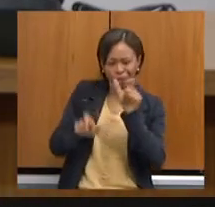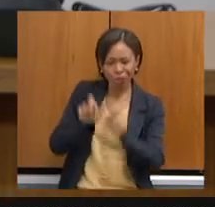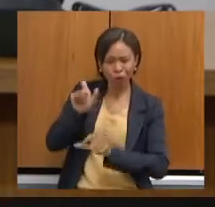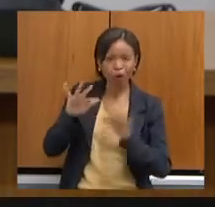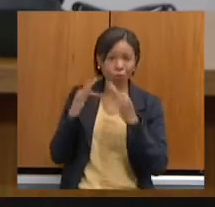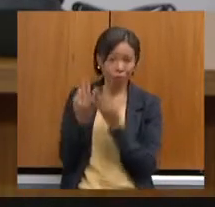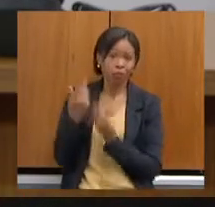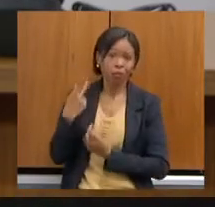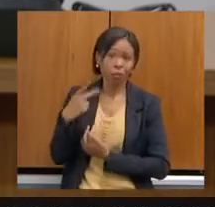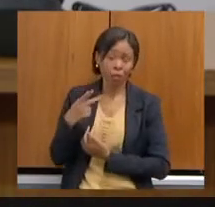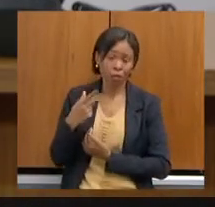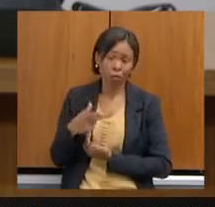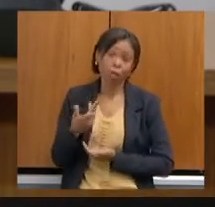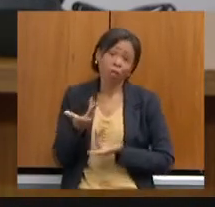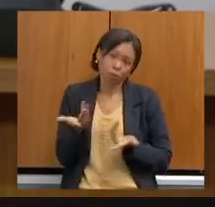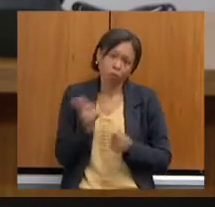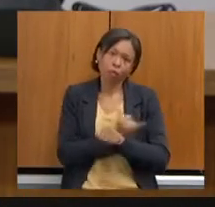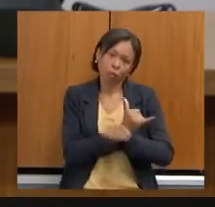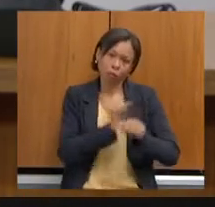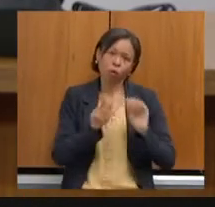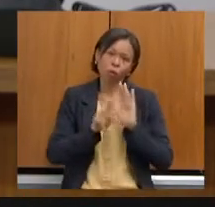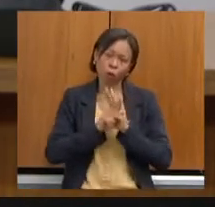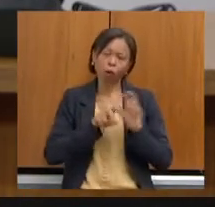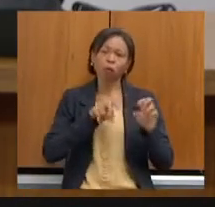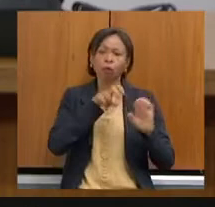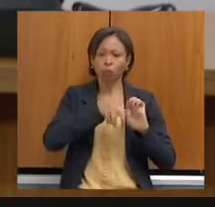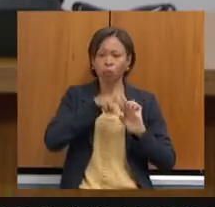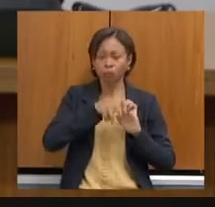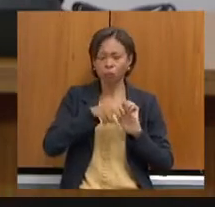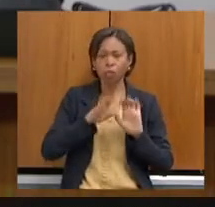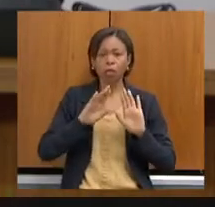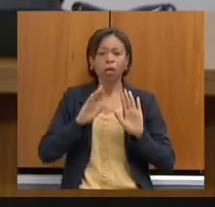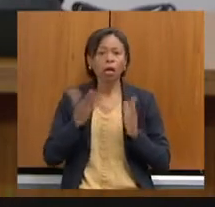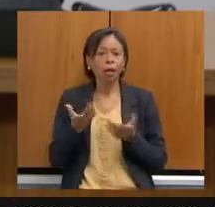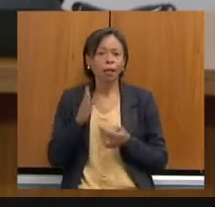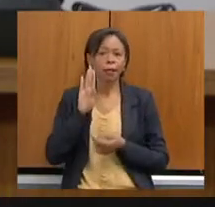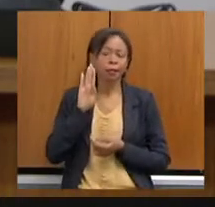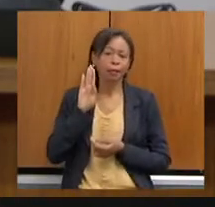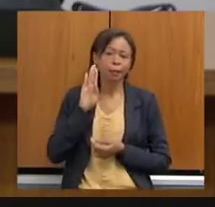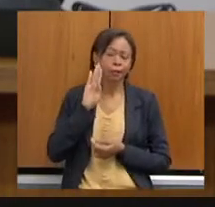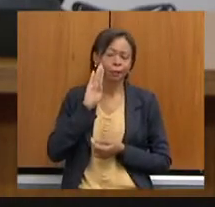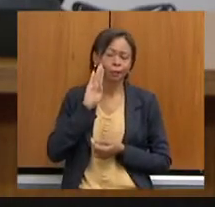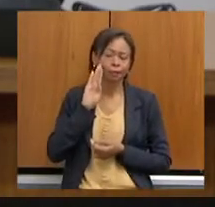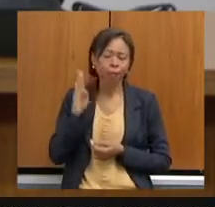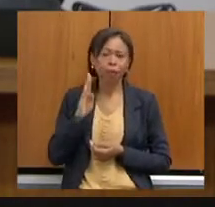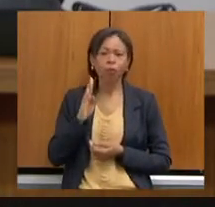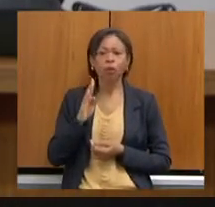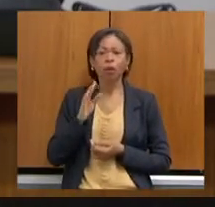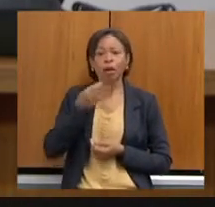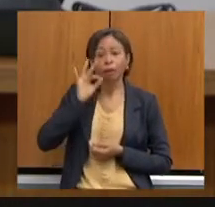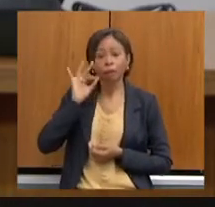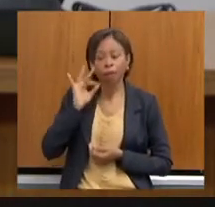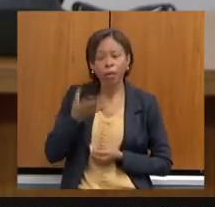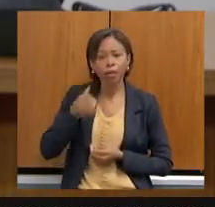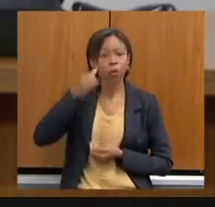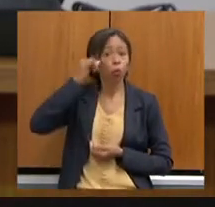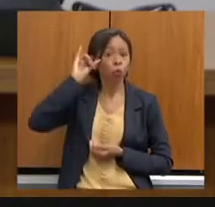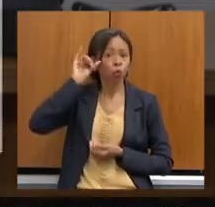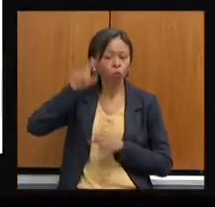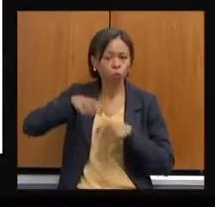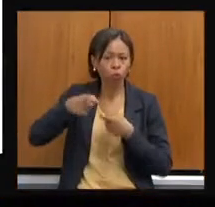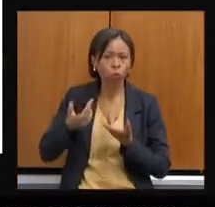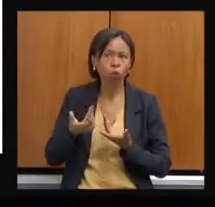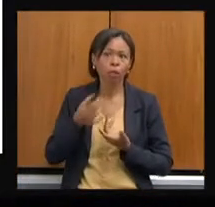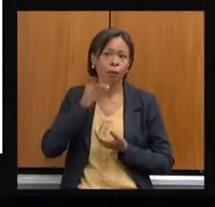estratégicas que em matéria já tem então nós estamos aqui a bovinocultura a cafeicultura é de uma forma